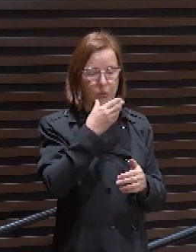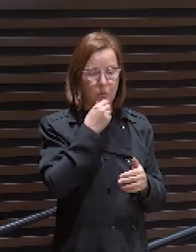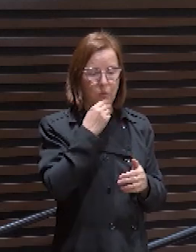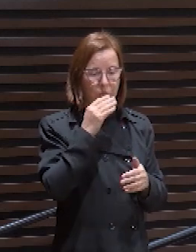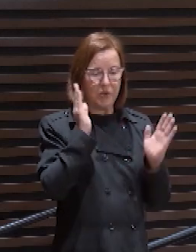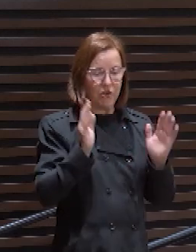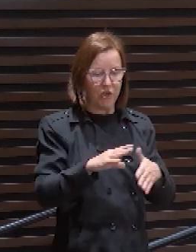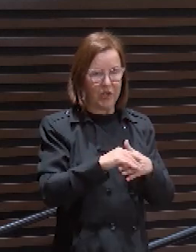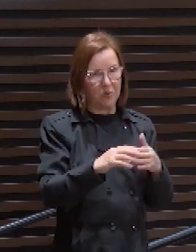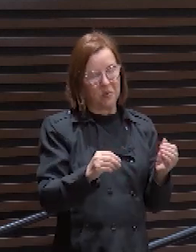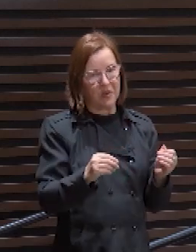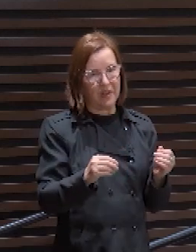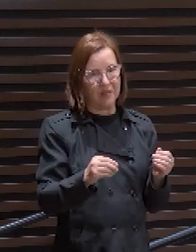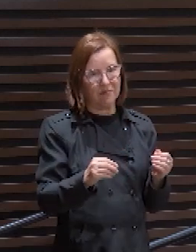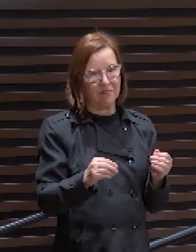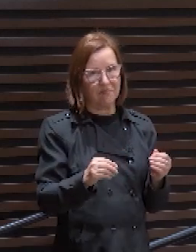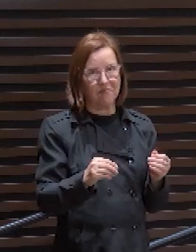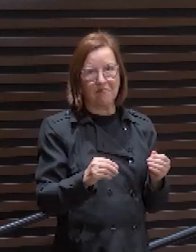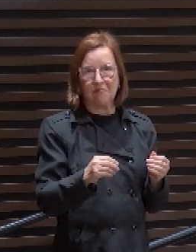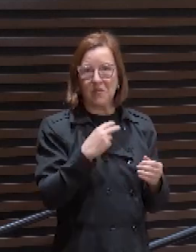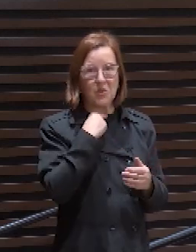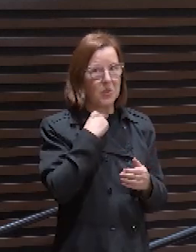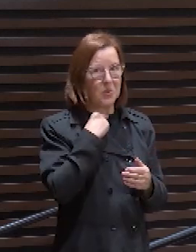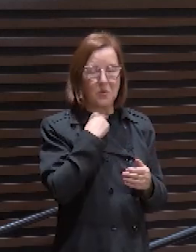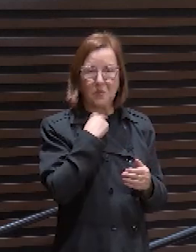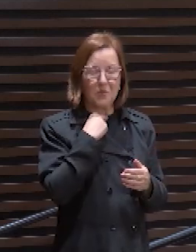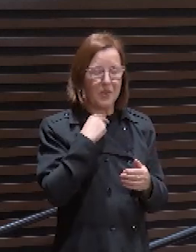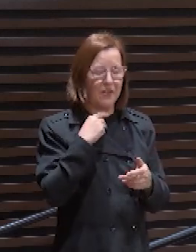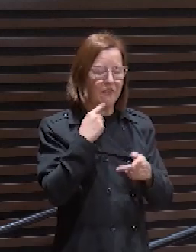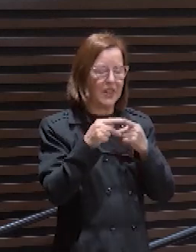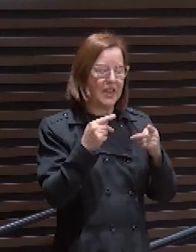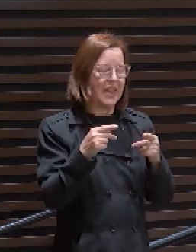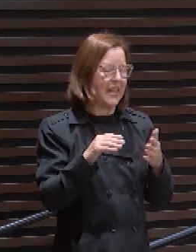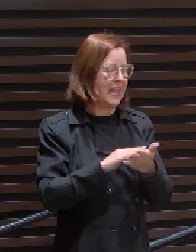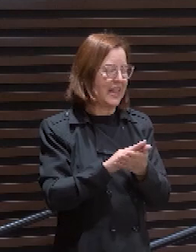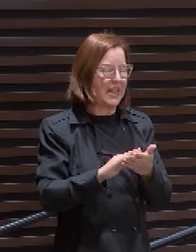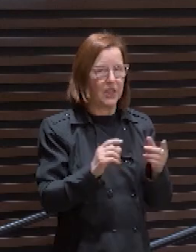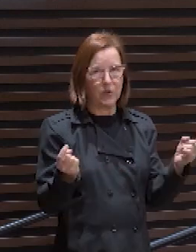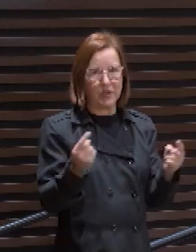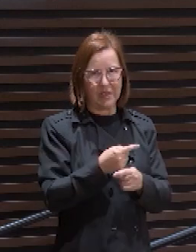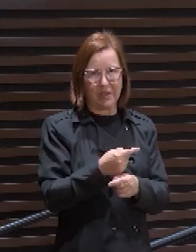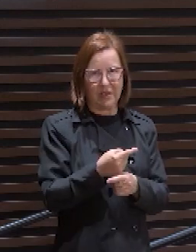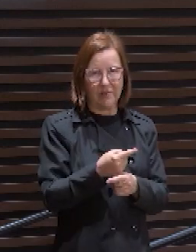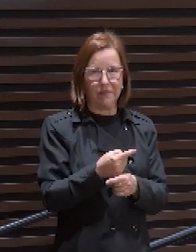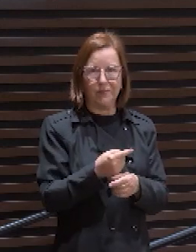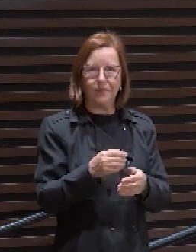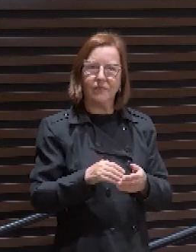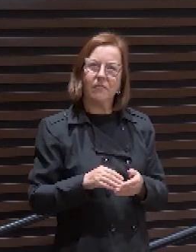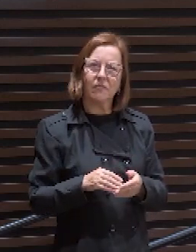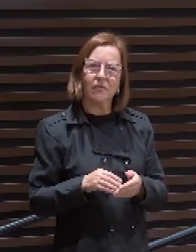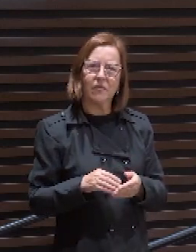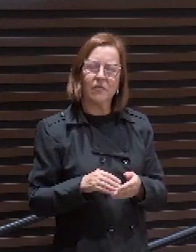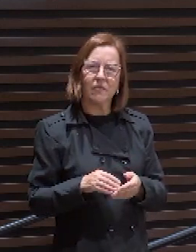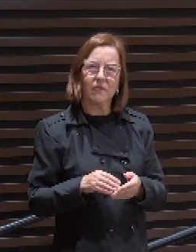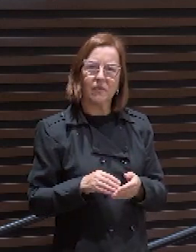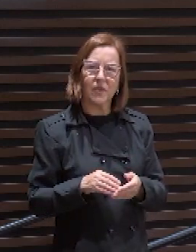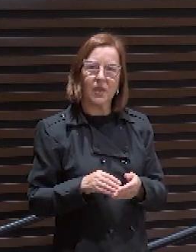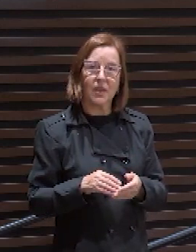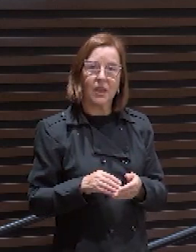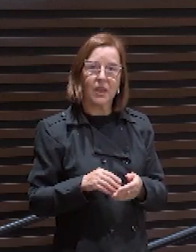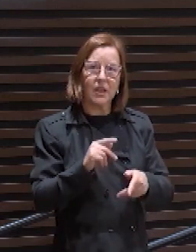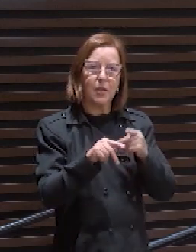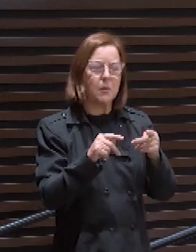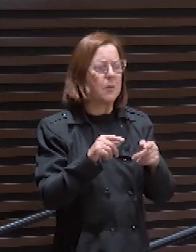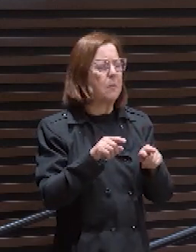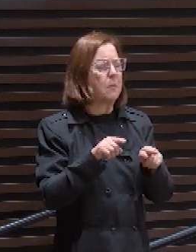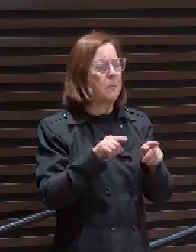que dizer em contrário. E mandando-o sair do sinédrio, consultavam entre si, dizendo: que faremos com estes homens?